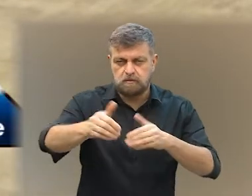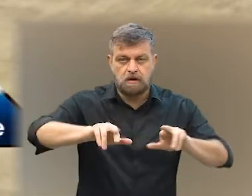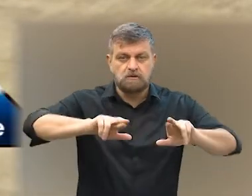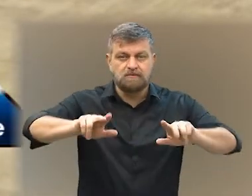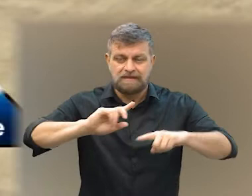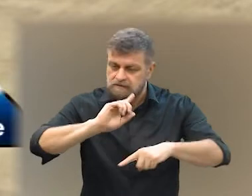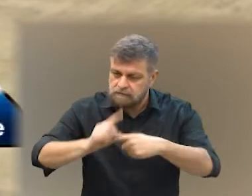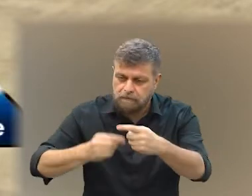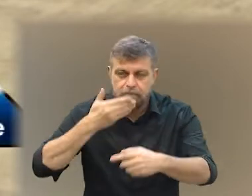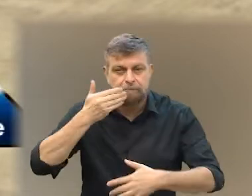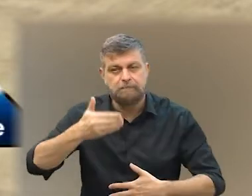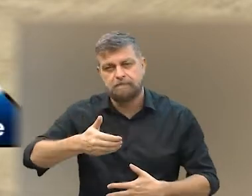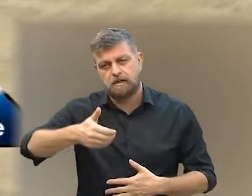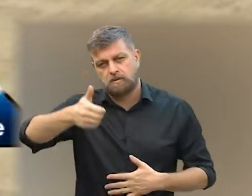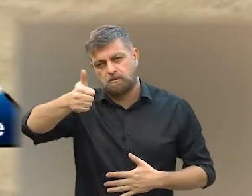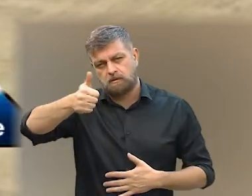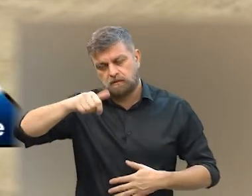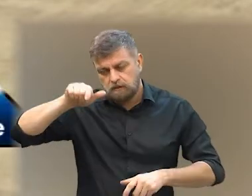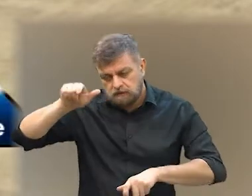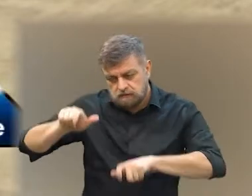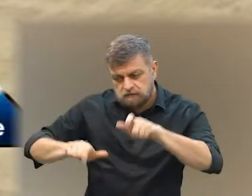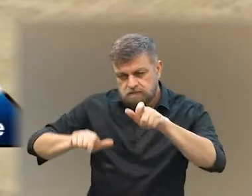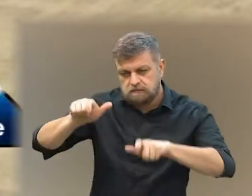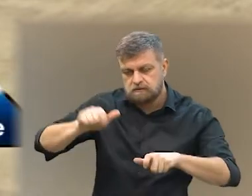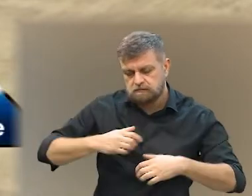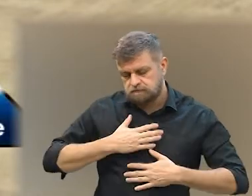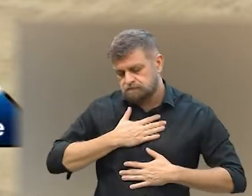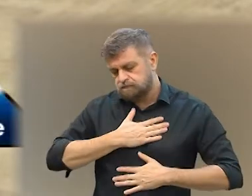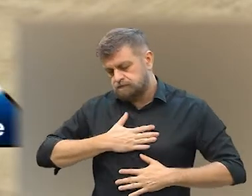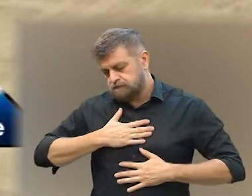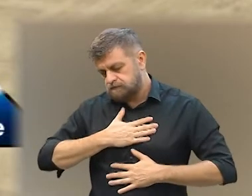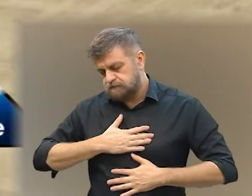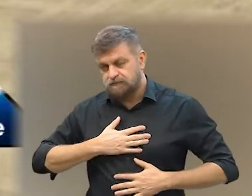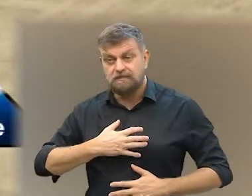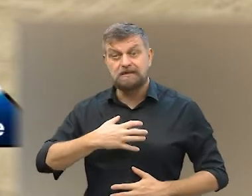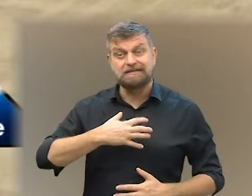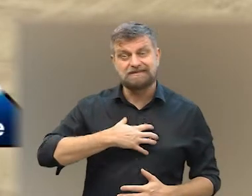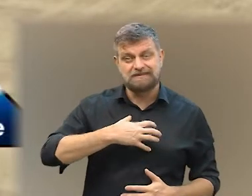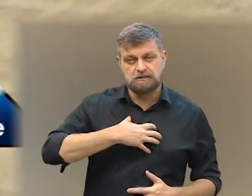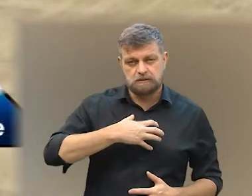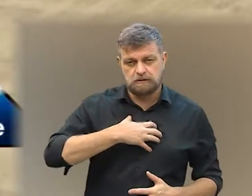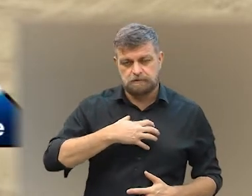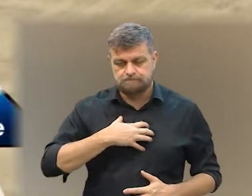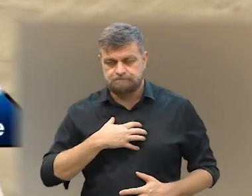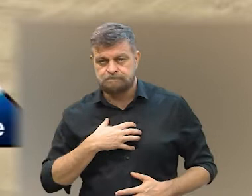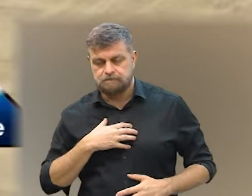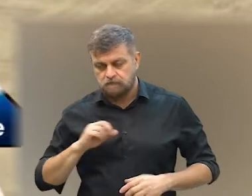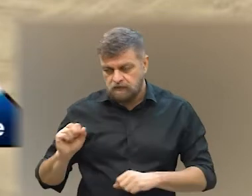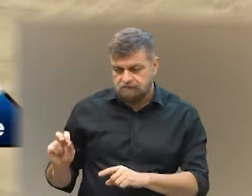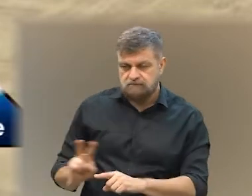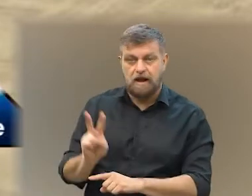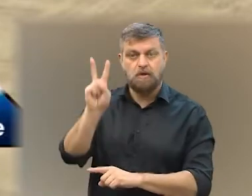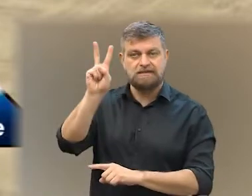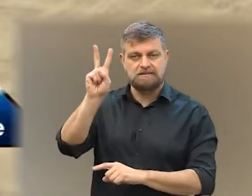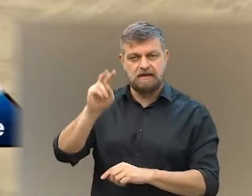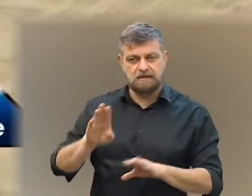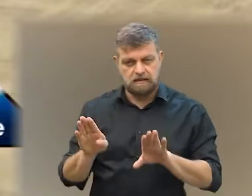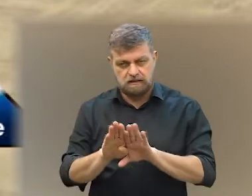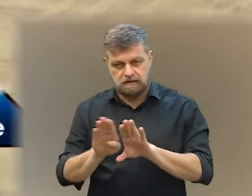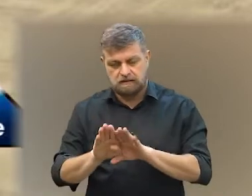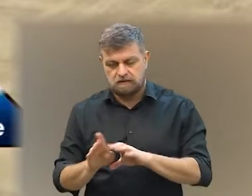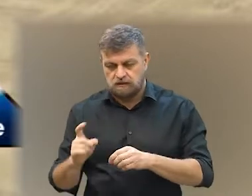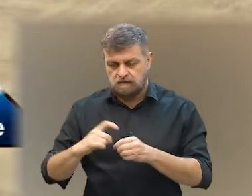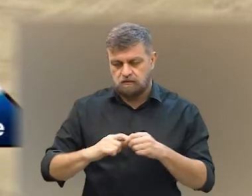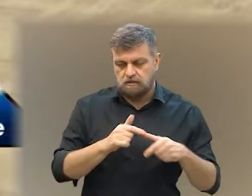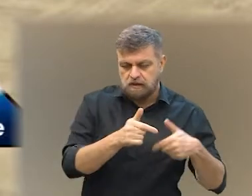cenário melhor, num cenário em que as pessoas possam se sentir de alguma forma valorizada,